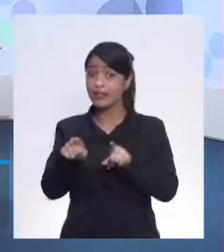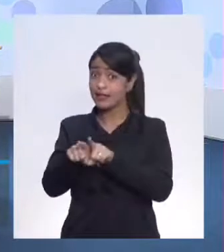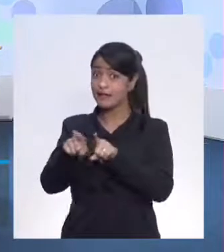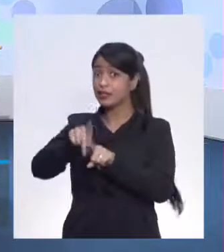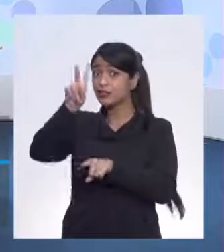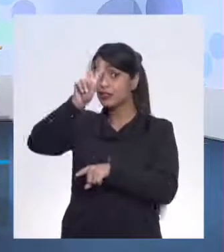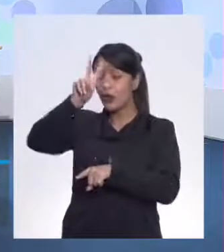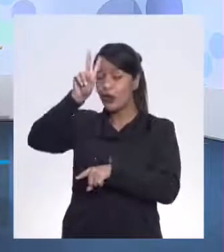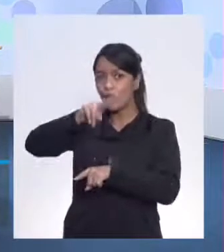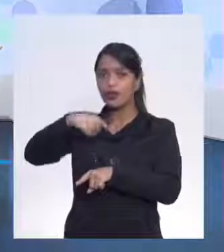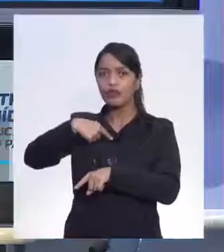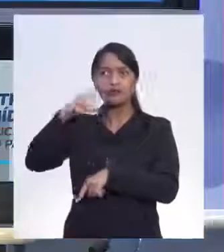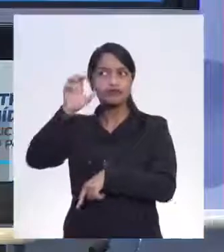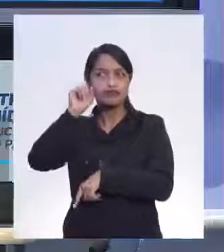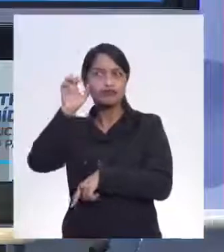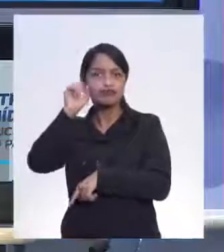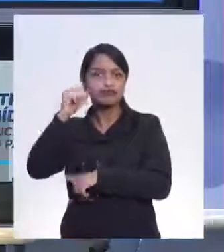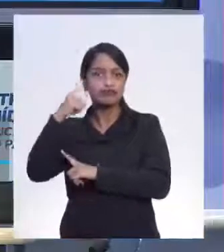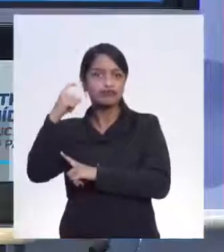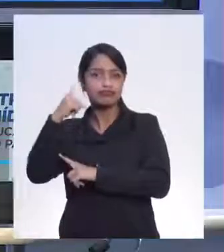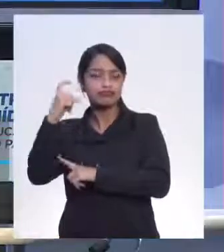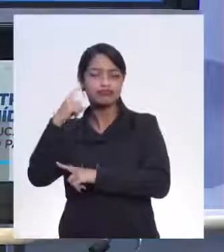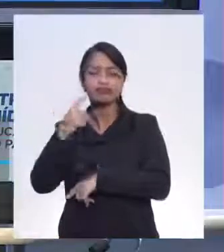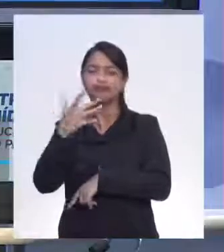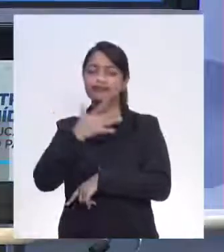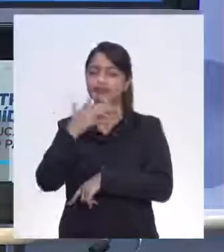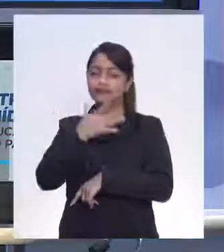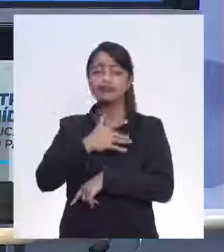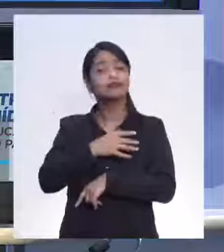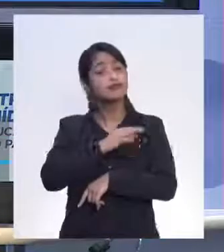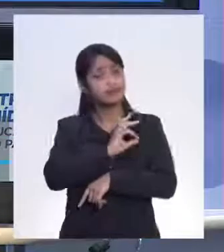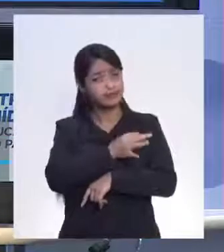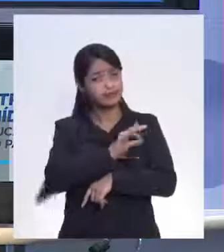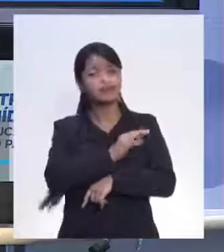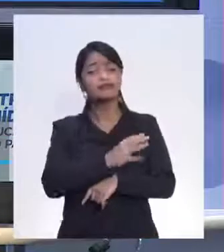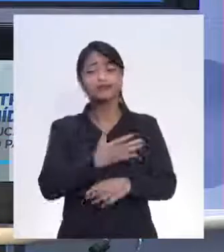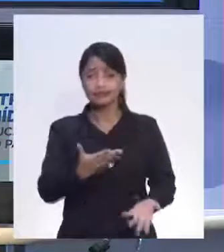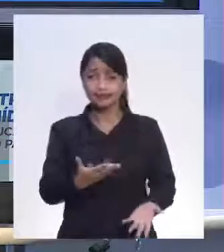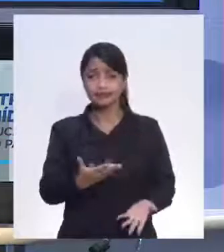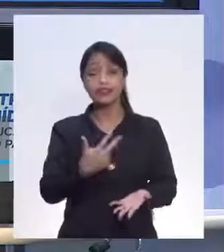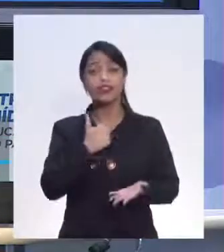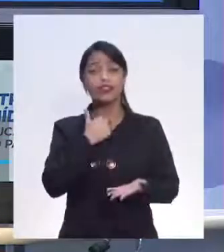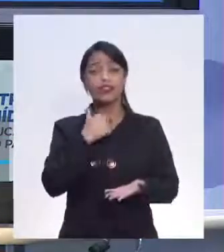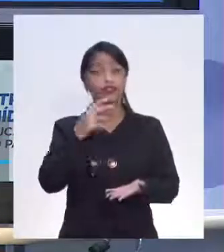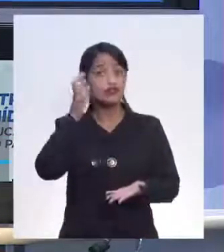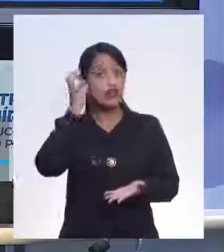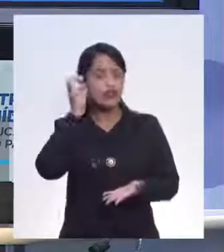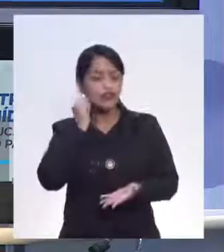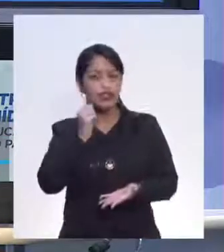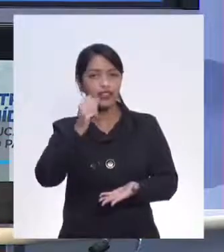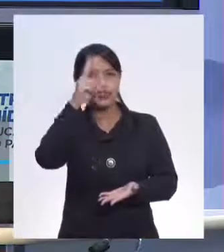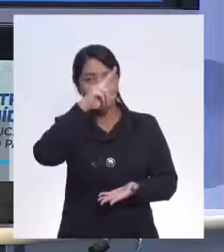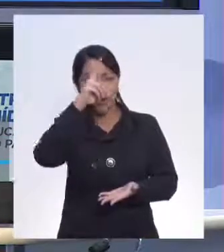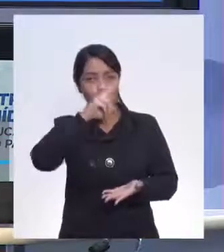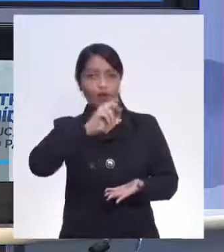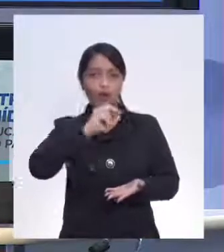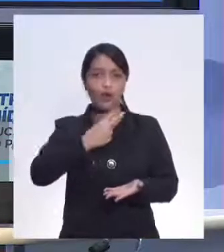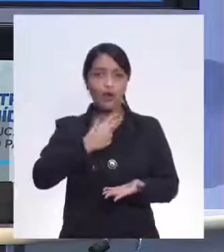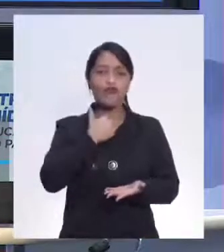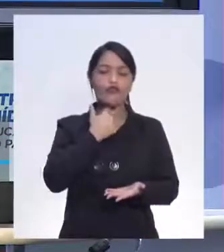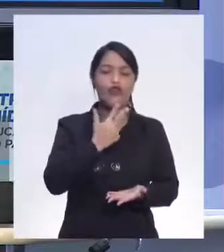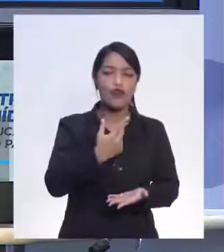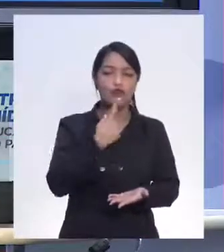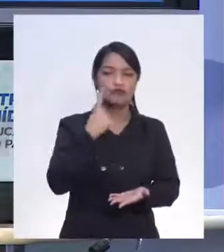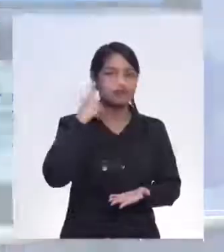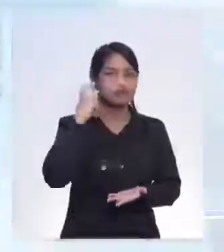sempre muito gostoso. Muito bem, né? sim. Histórias. Ouvir histórias, gravar essas histórias, lê-las é muito bom. Bora aí na tela, deixa eu só fazer